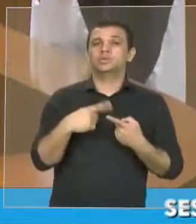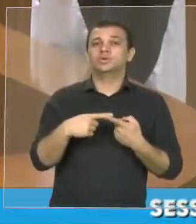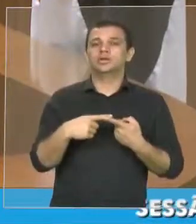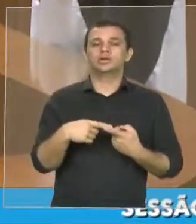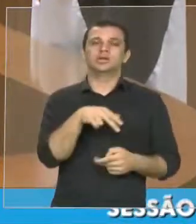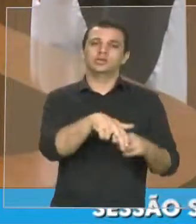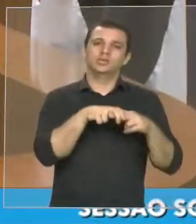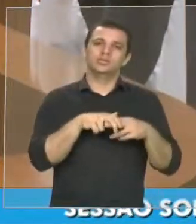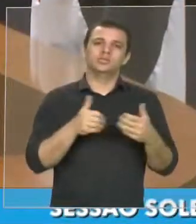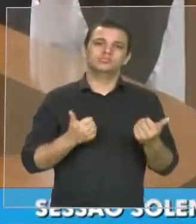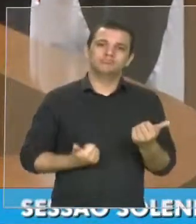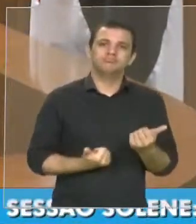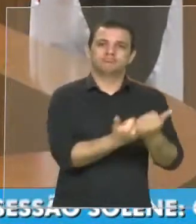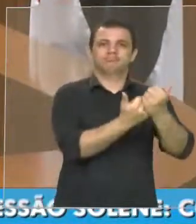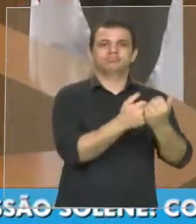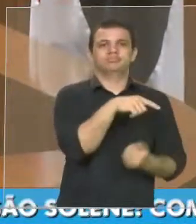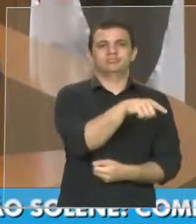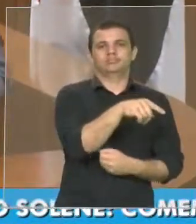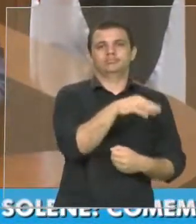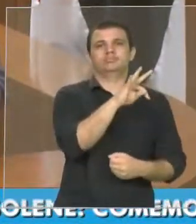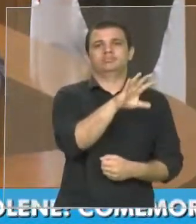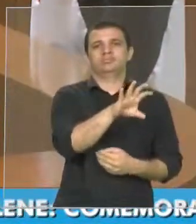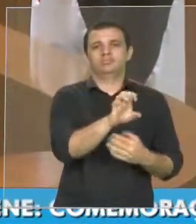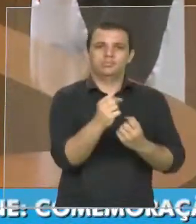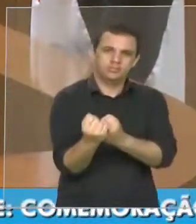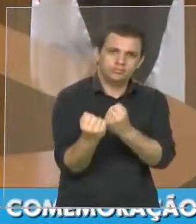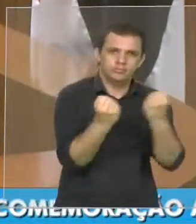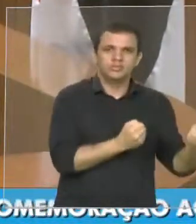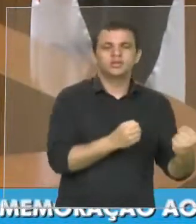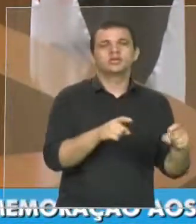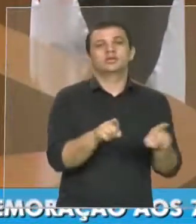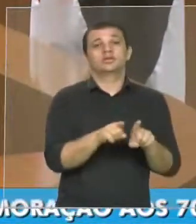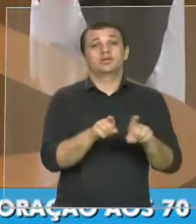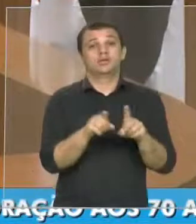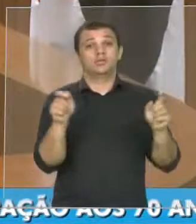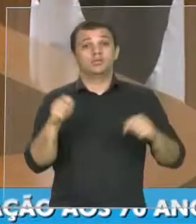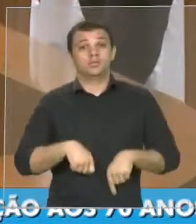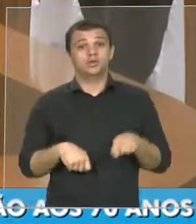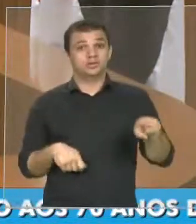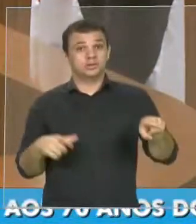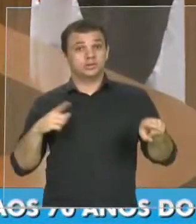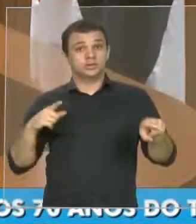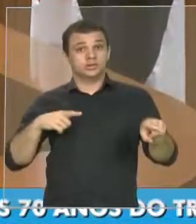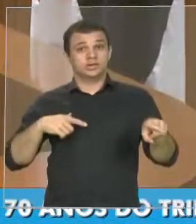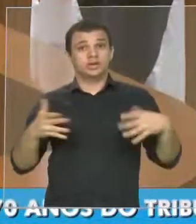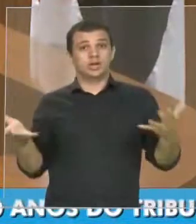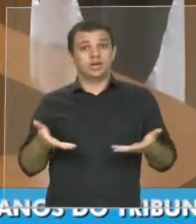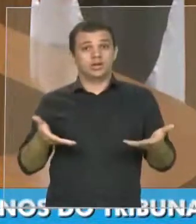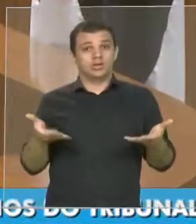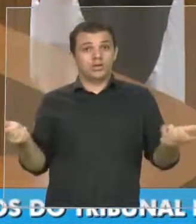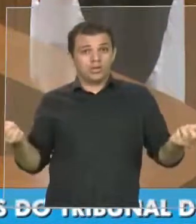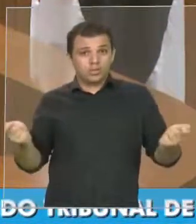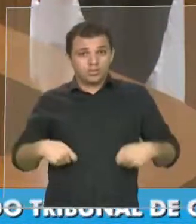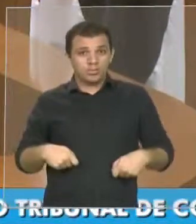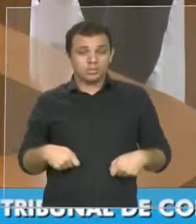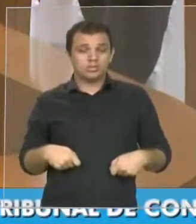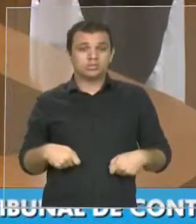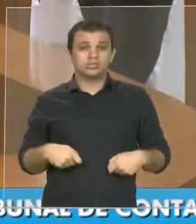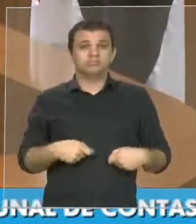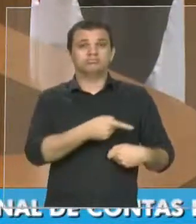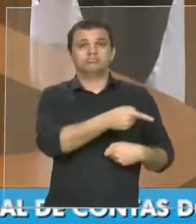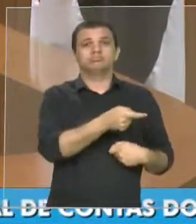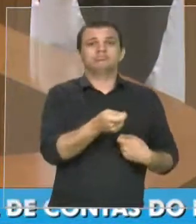isso fez com que o tribunal tivesse esta capacidade que tem hoje de exercer com competência o